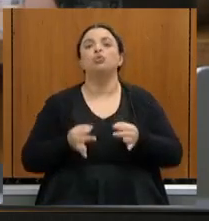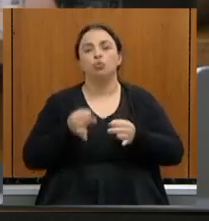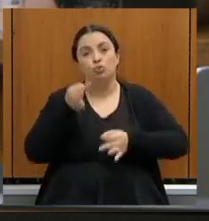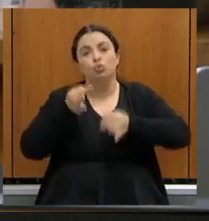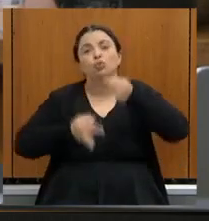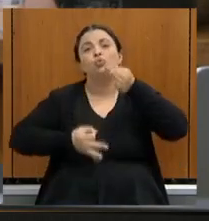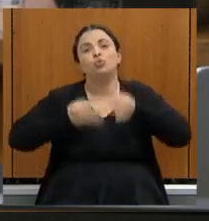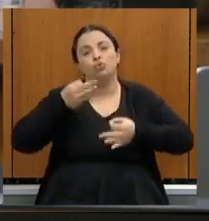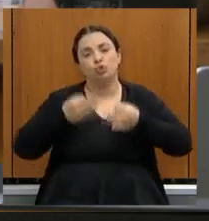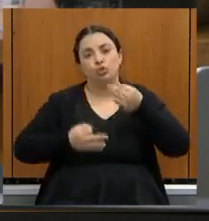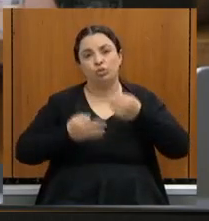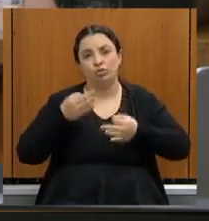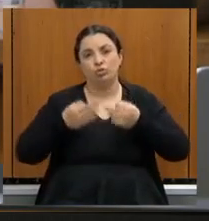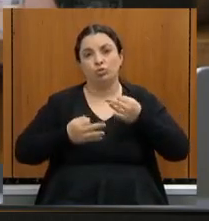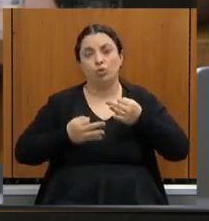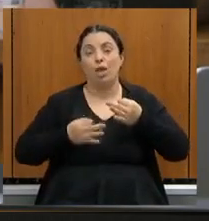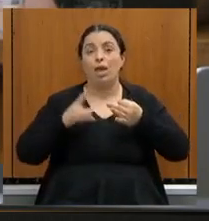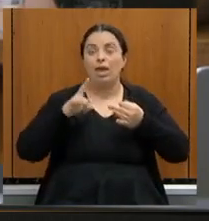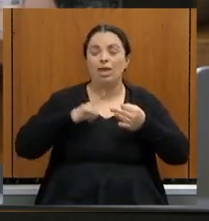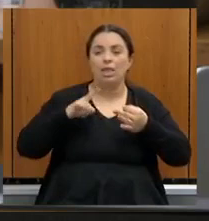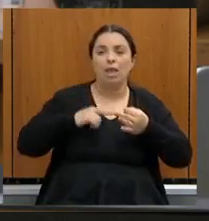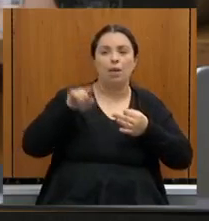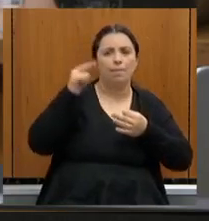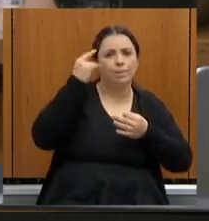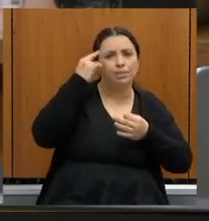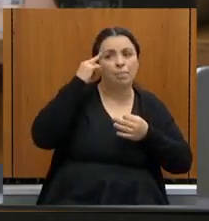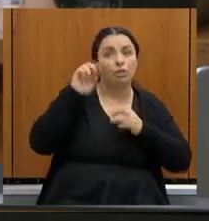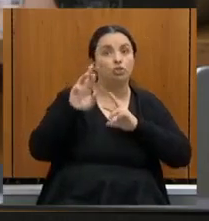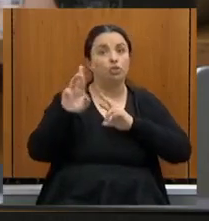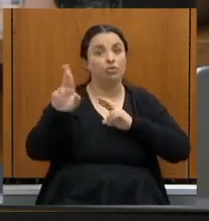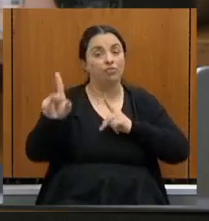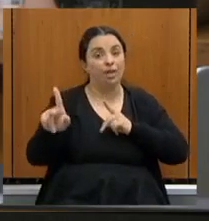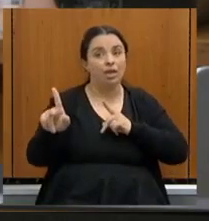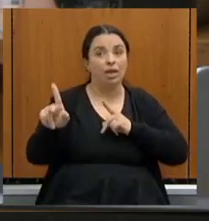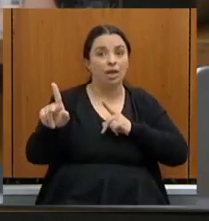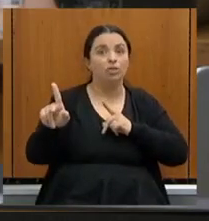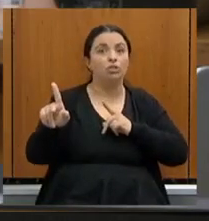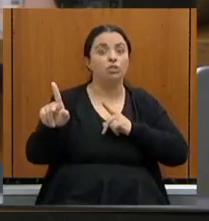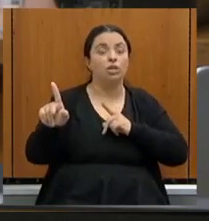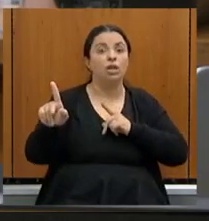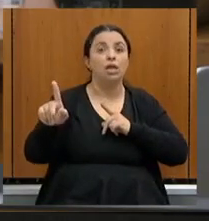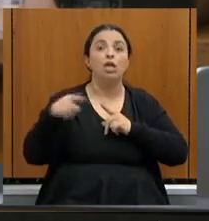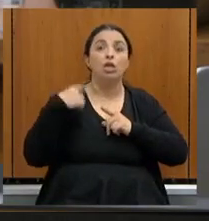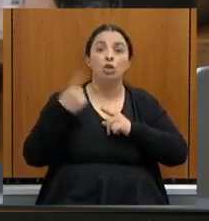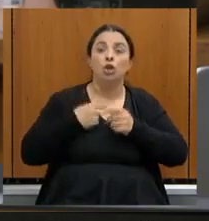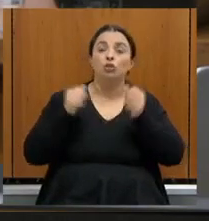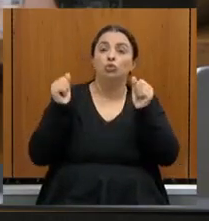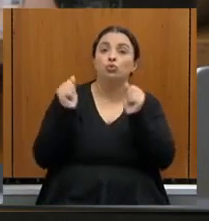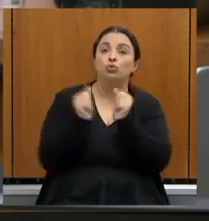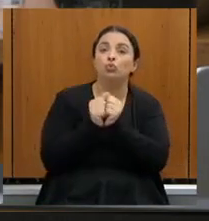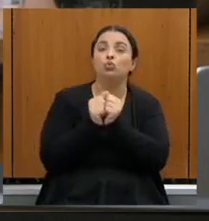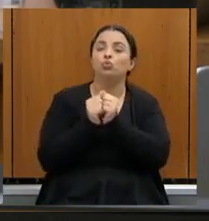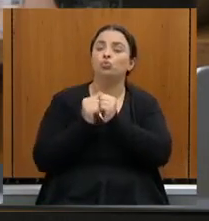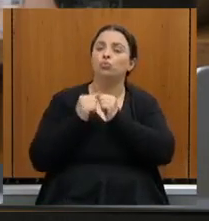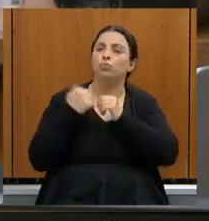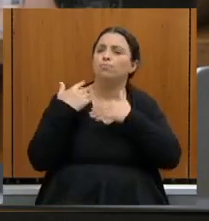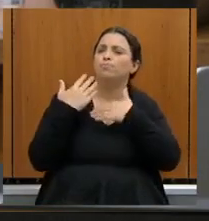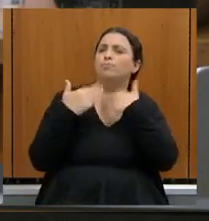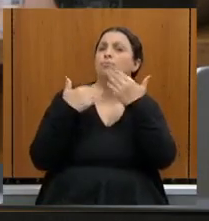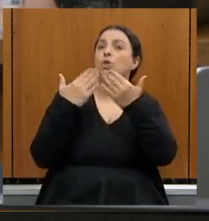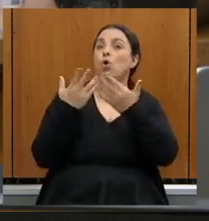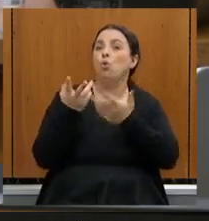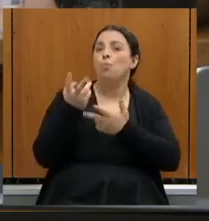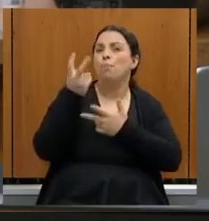no pensamento diverso seja eles extremos ou não que nós construímos uma cultura